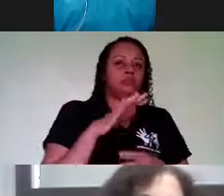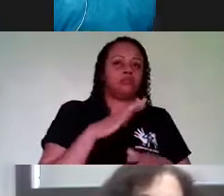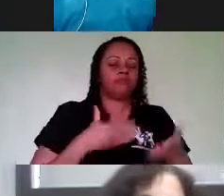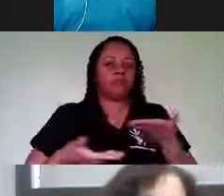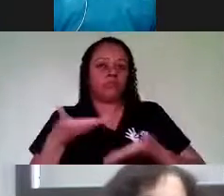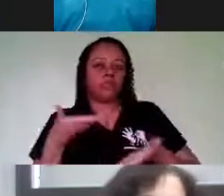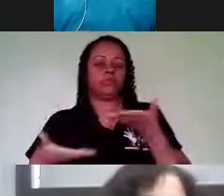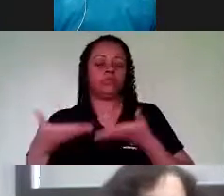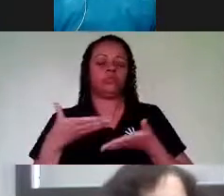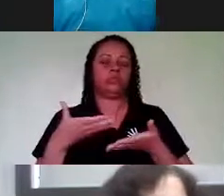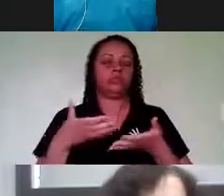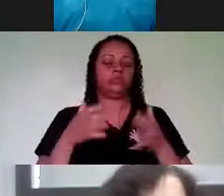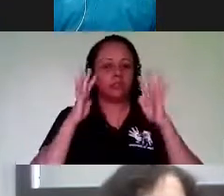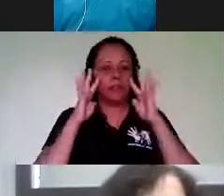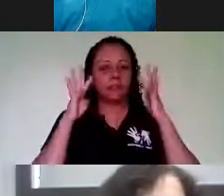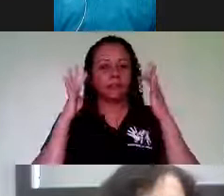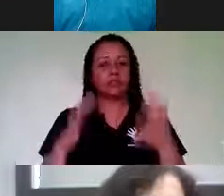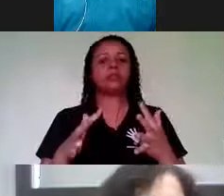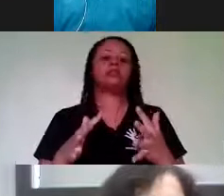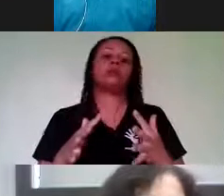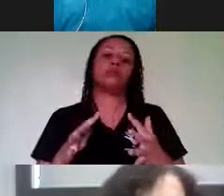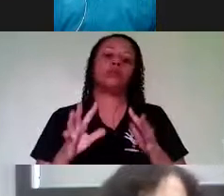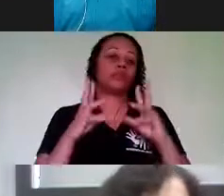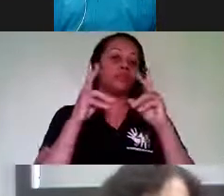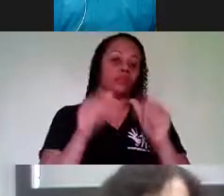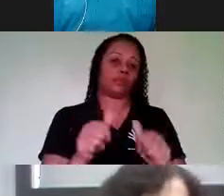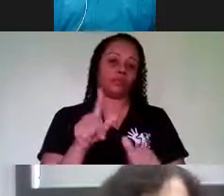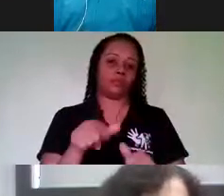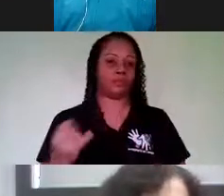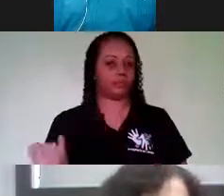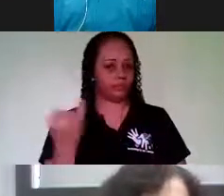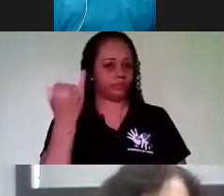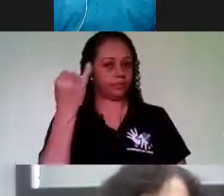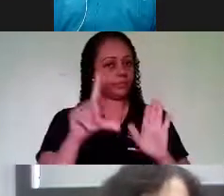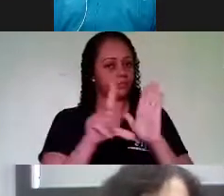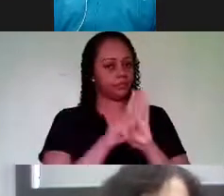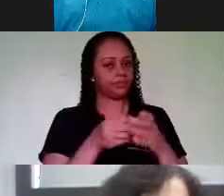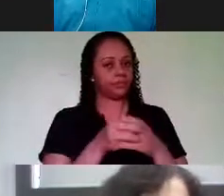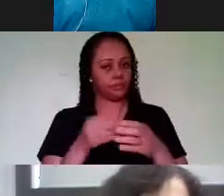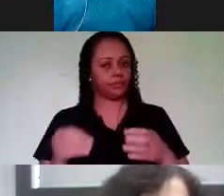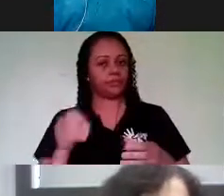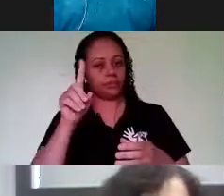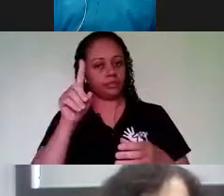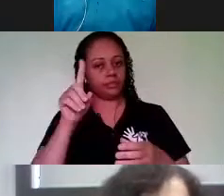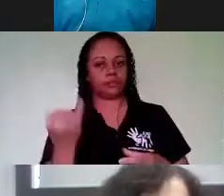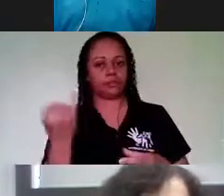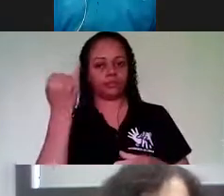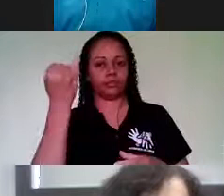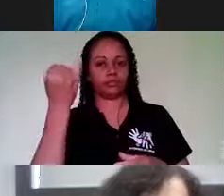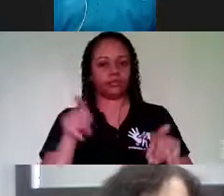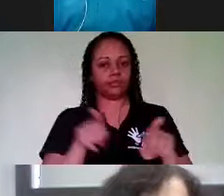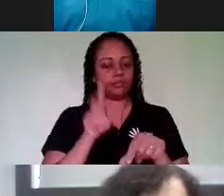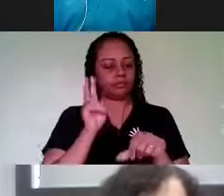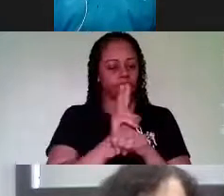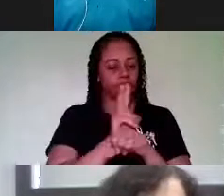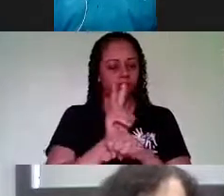de que todos os segmentos são importantes. A lei de cotas é importante, a fiscalização do seu cumprimento é